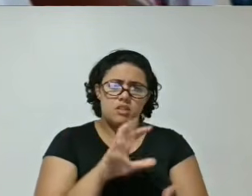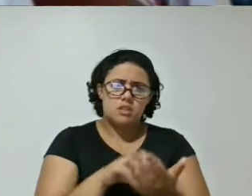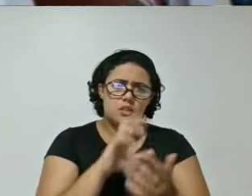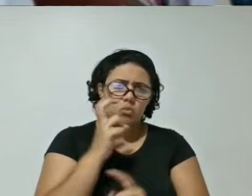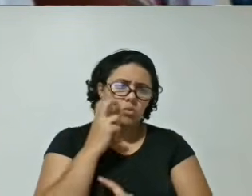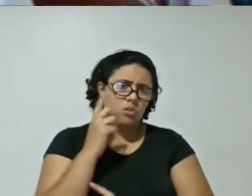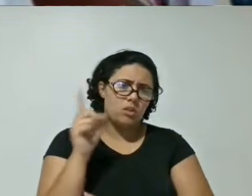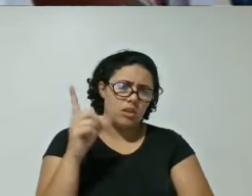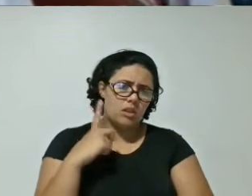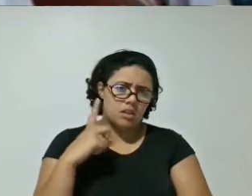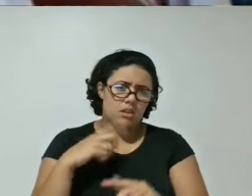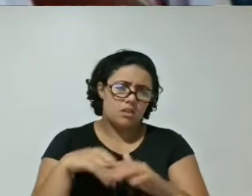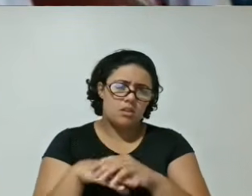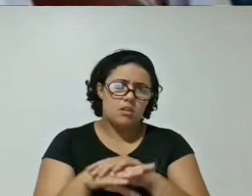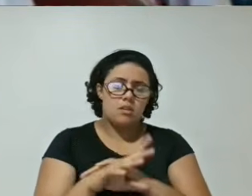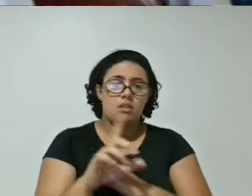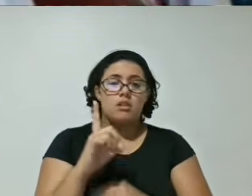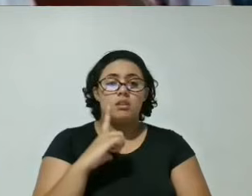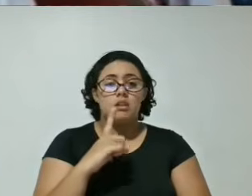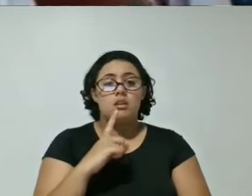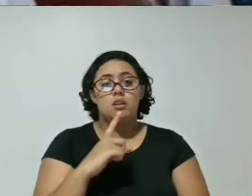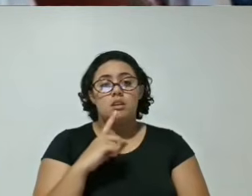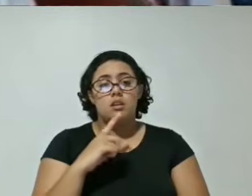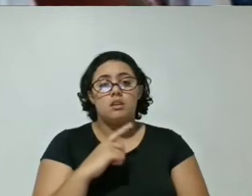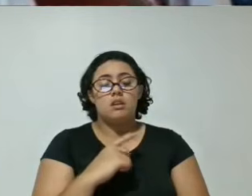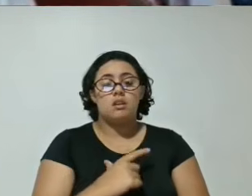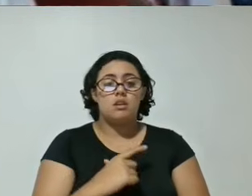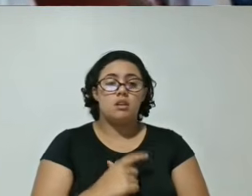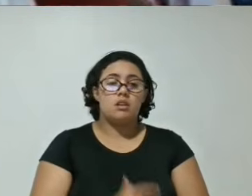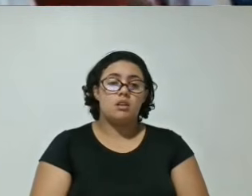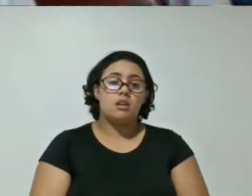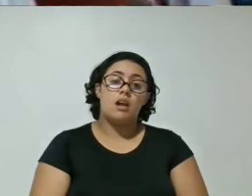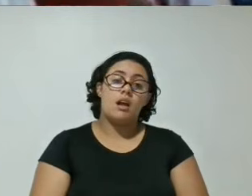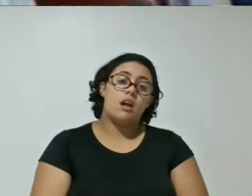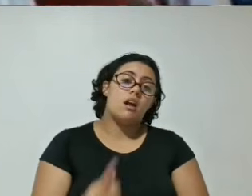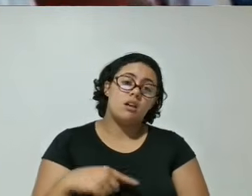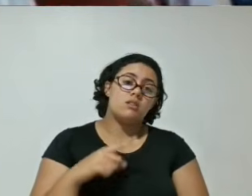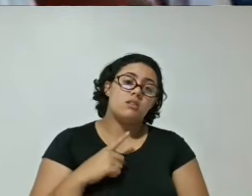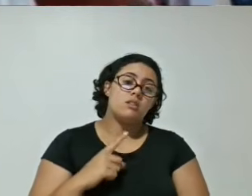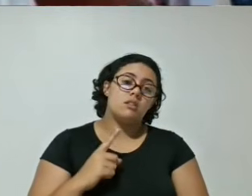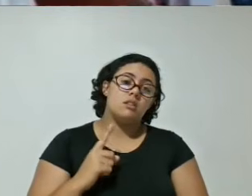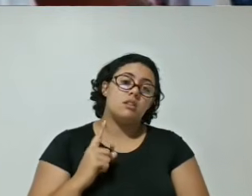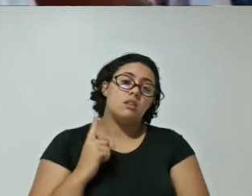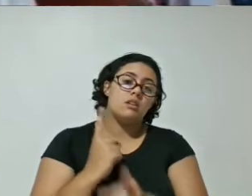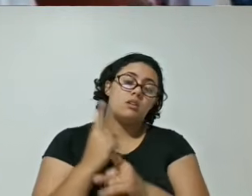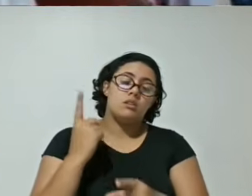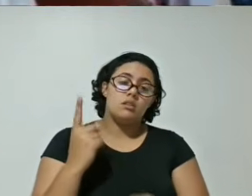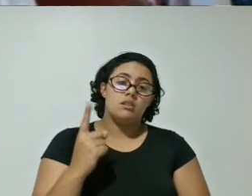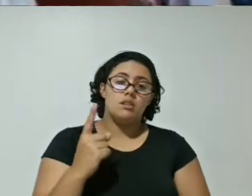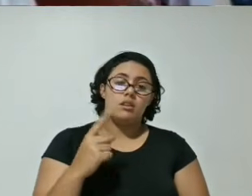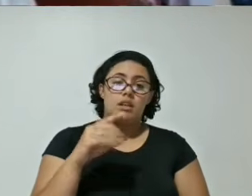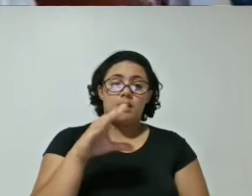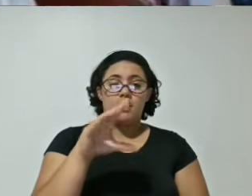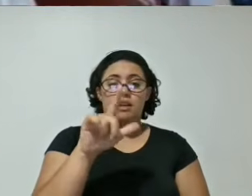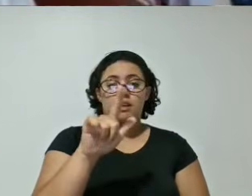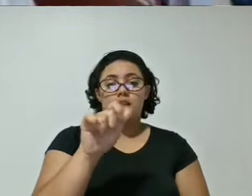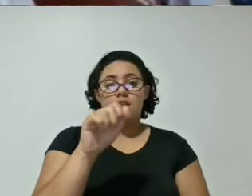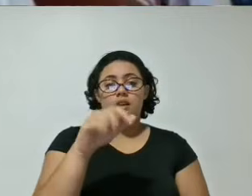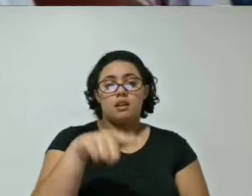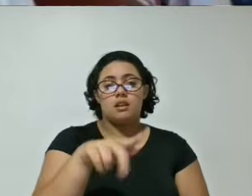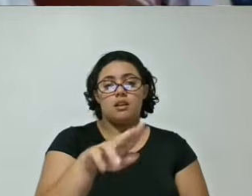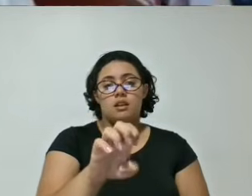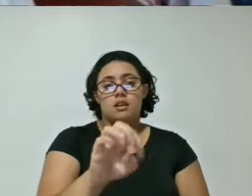Bernardo? Tem sim, lá no São Bernardo, a gente vai achar as claquetes, os roteiros de entrevista,